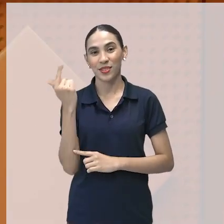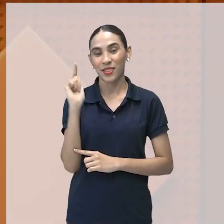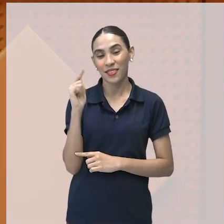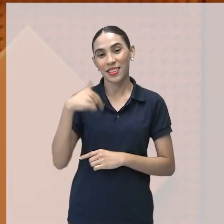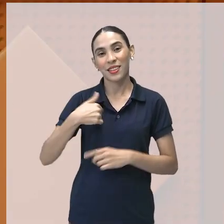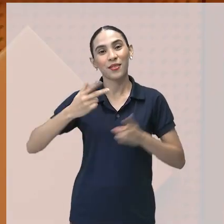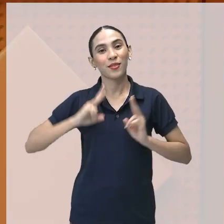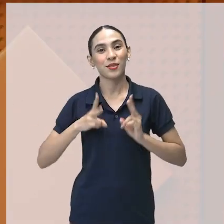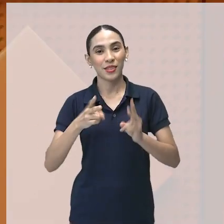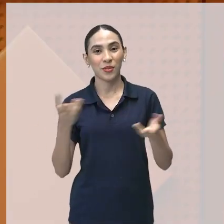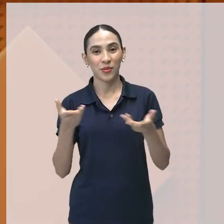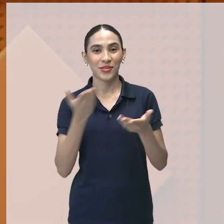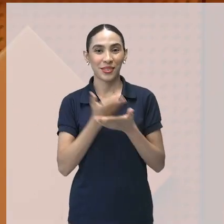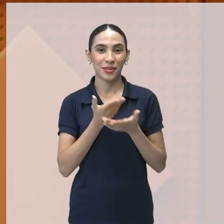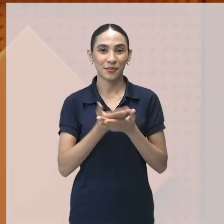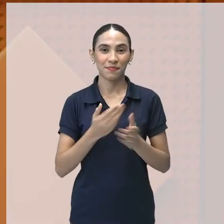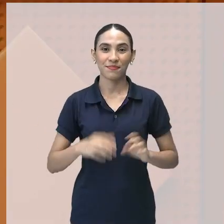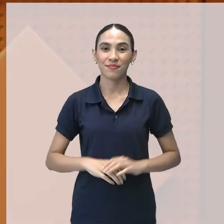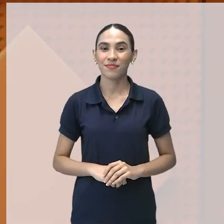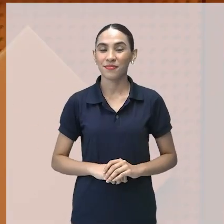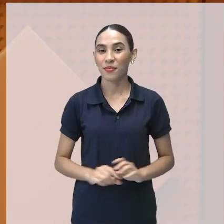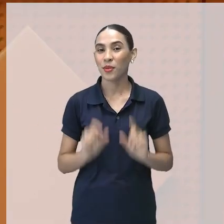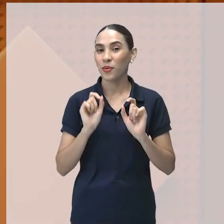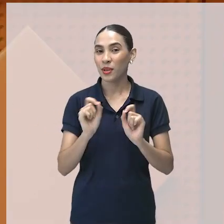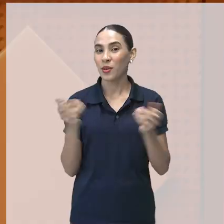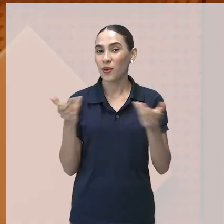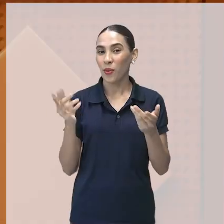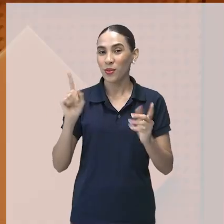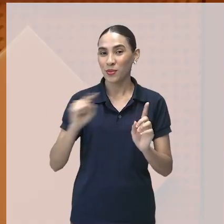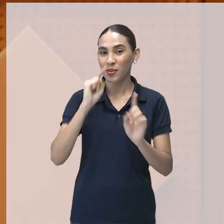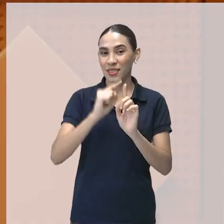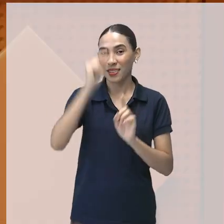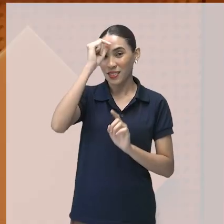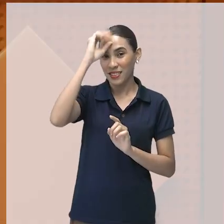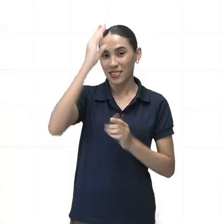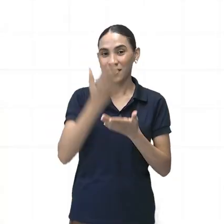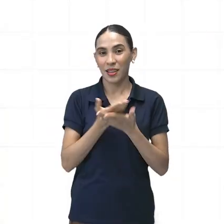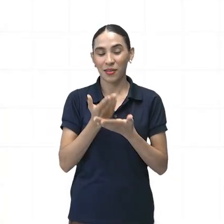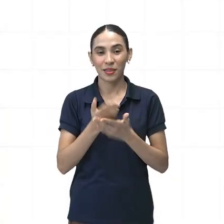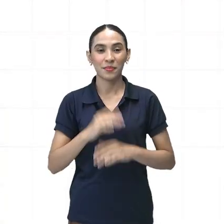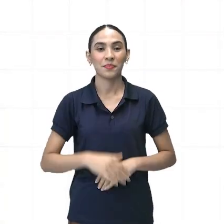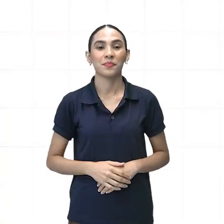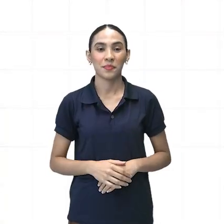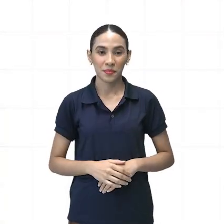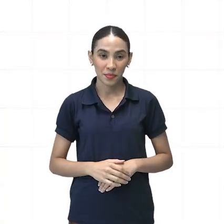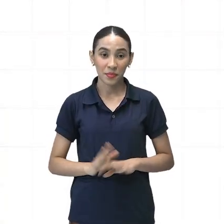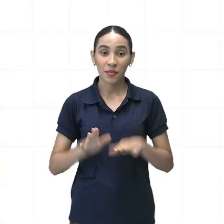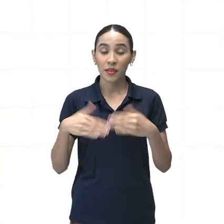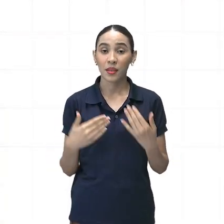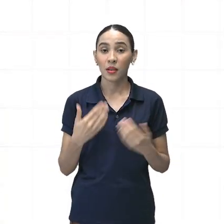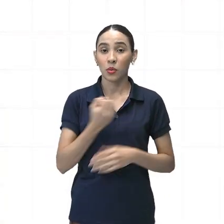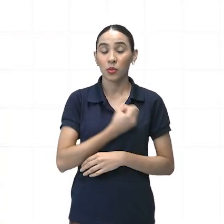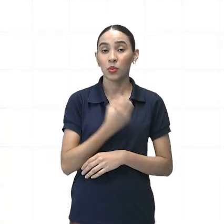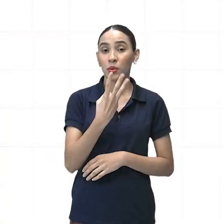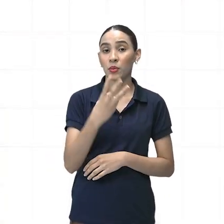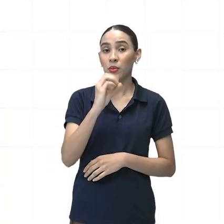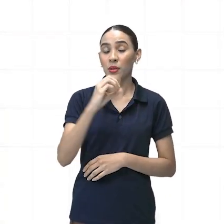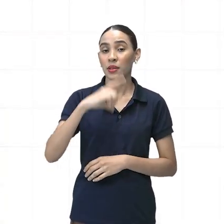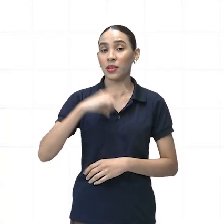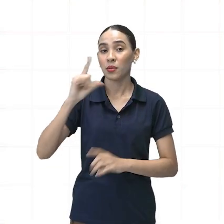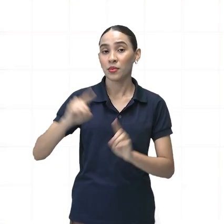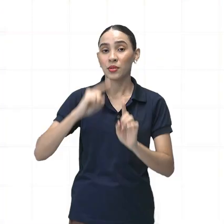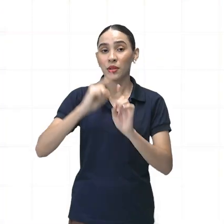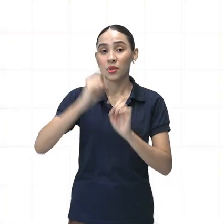e eu vou prosseguir com as nossas atividades. Vamos verificar o objeto de conhecimento da nossa aula. Estamos na aula de número 30 e ela tem